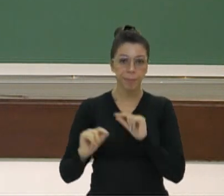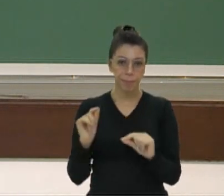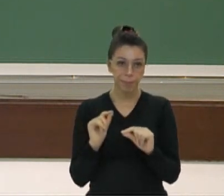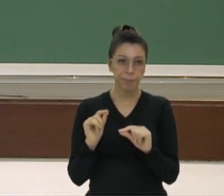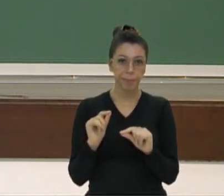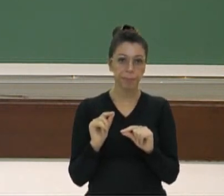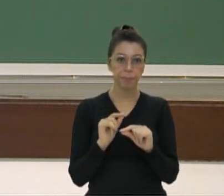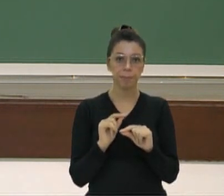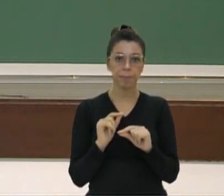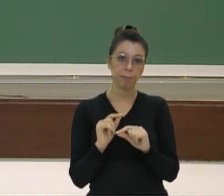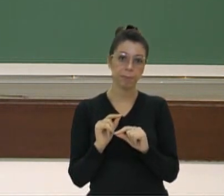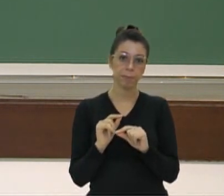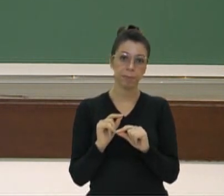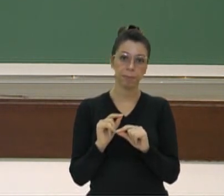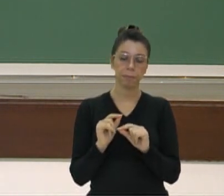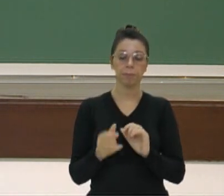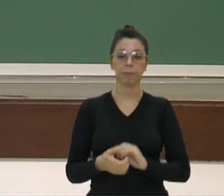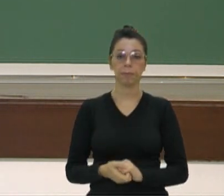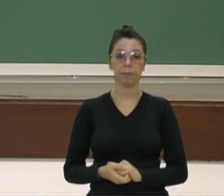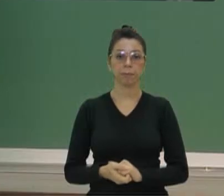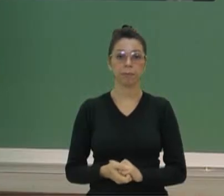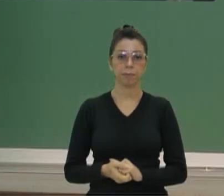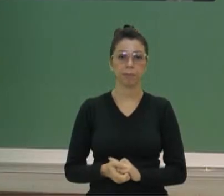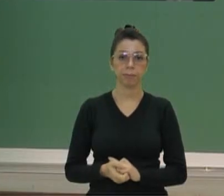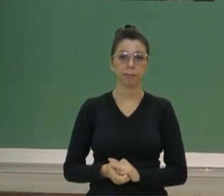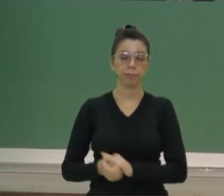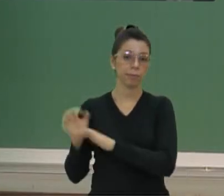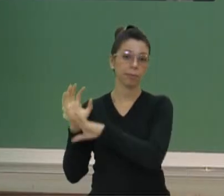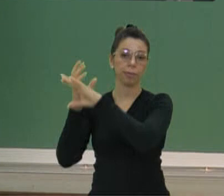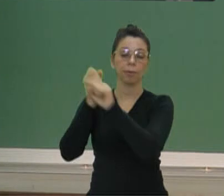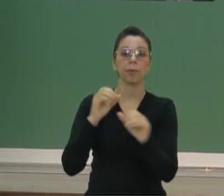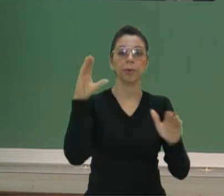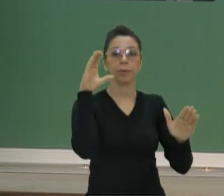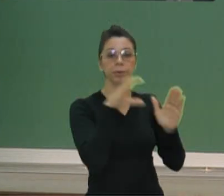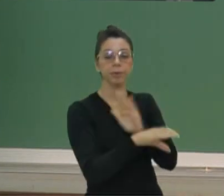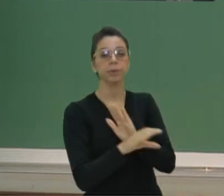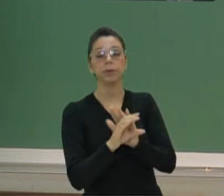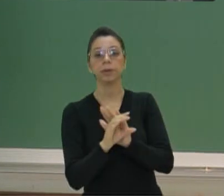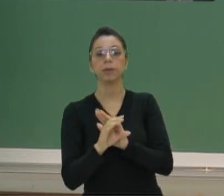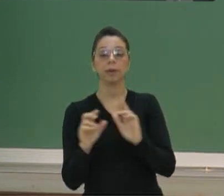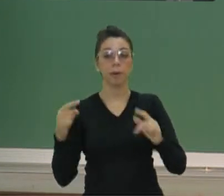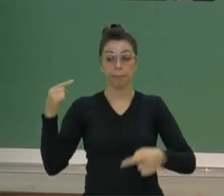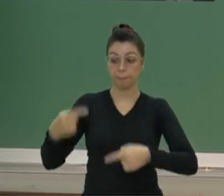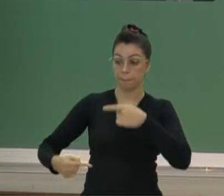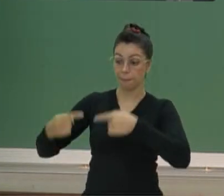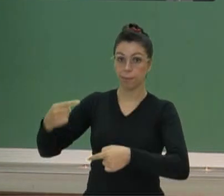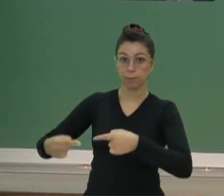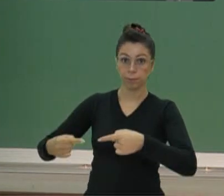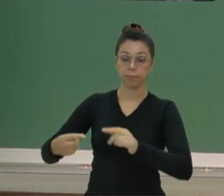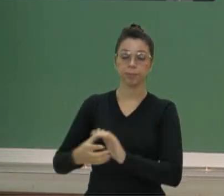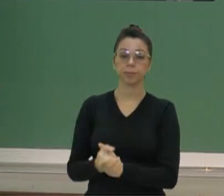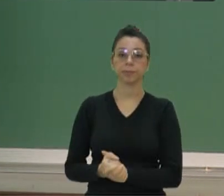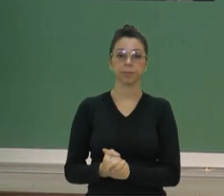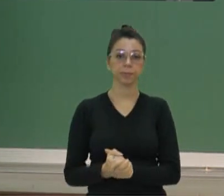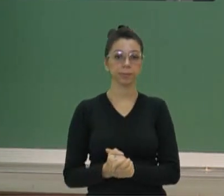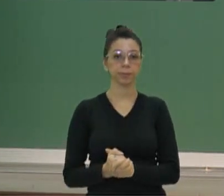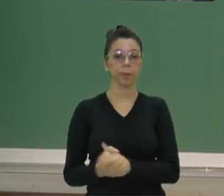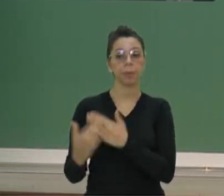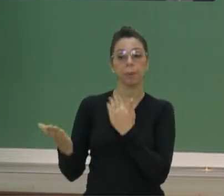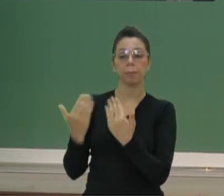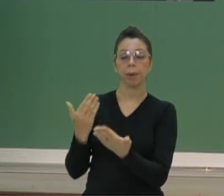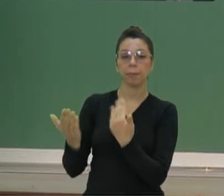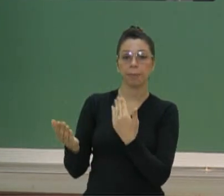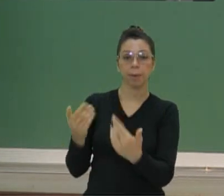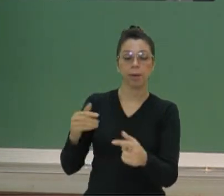fazer uma resgatada básica em alguns conceitos ligados à política, que se estabelece através da